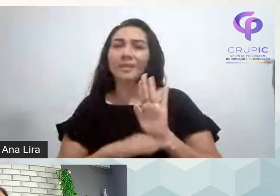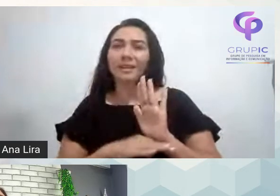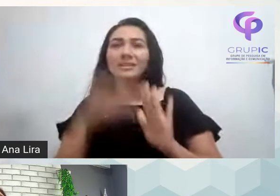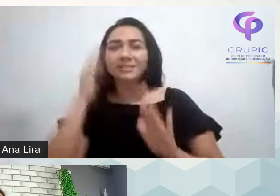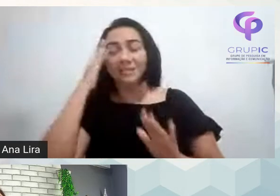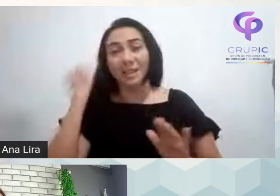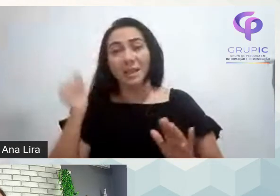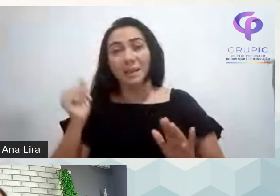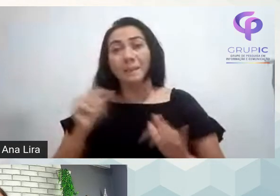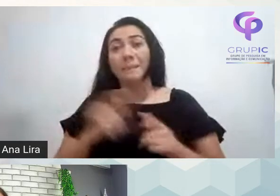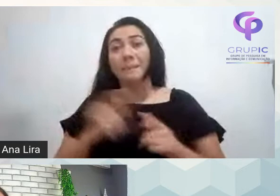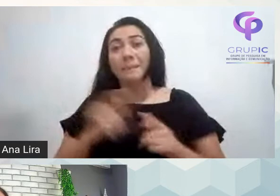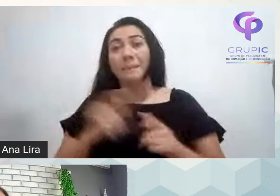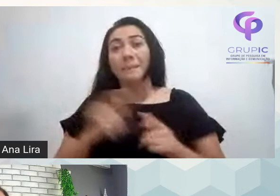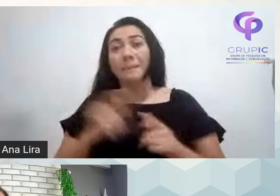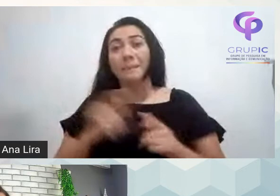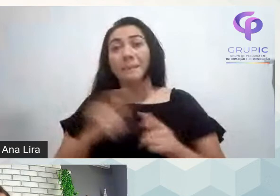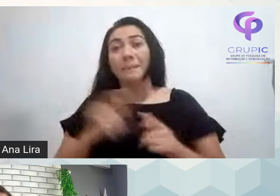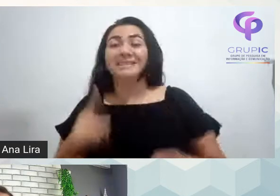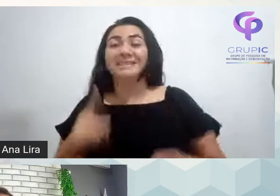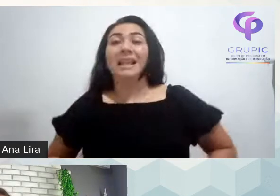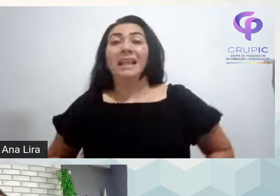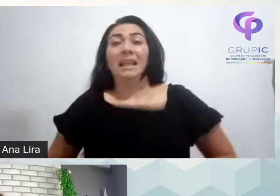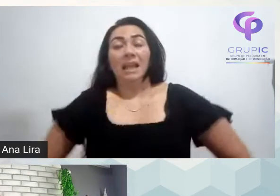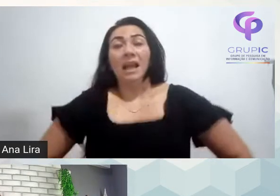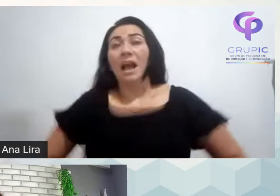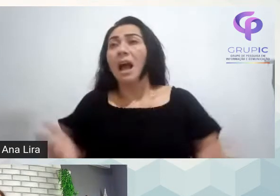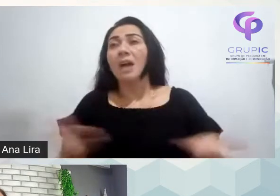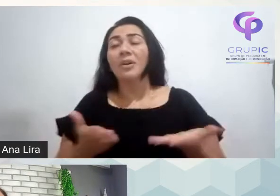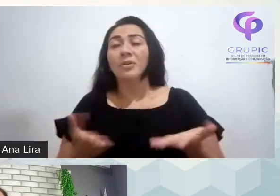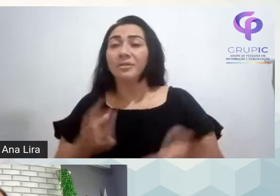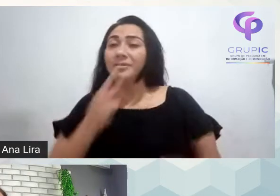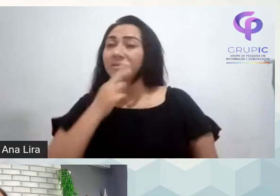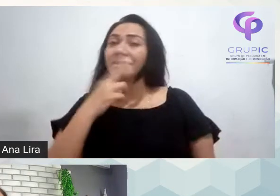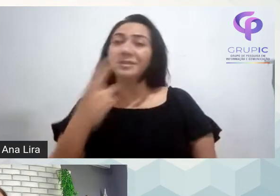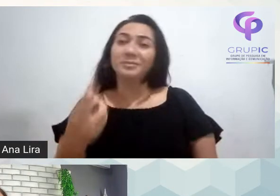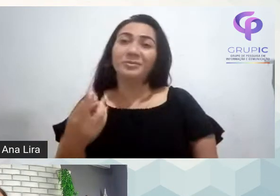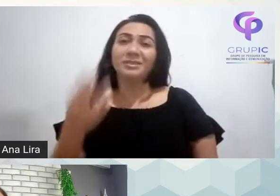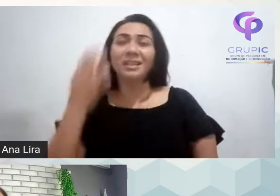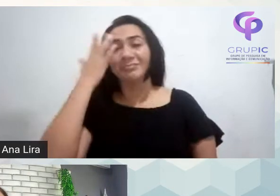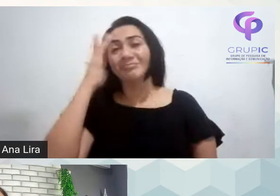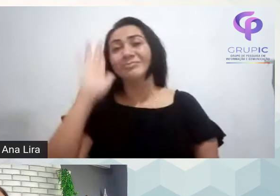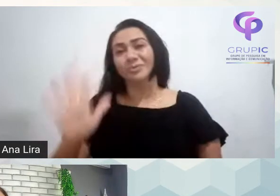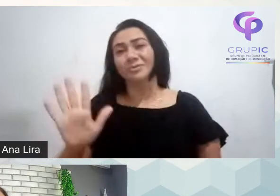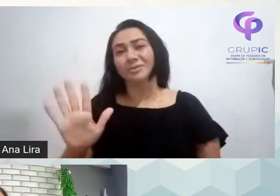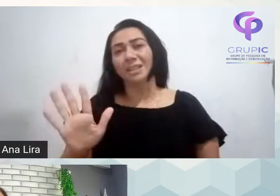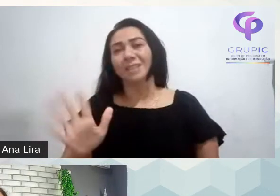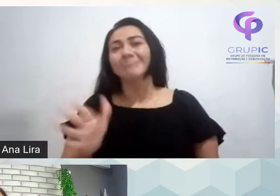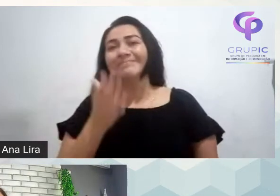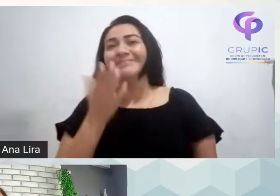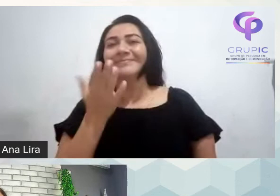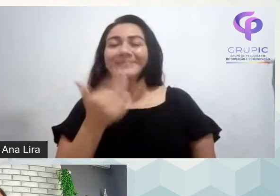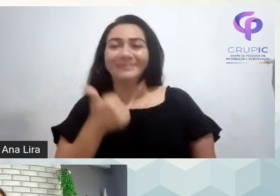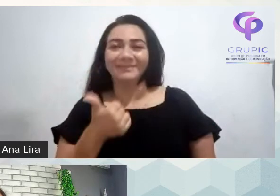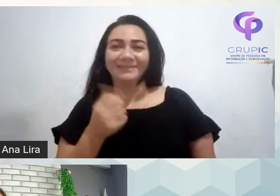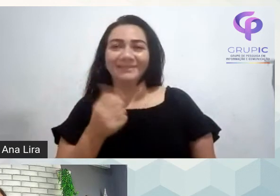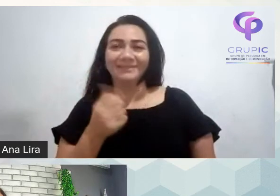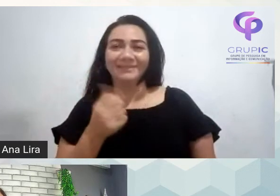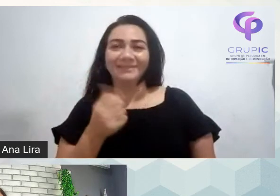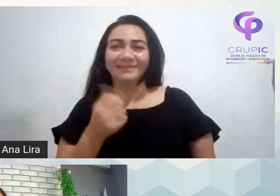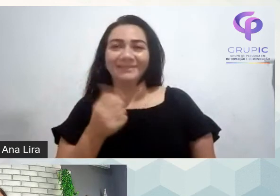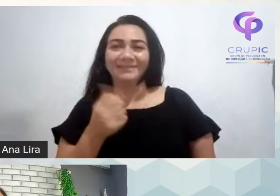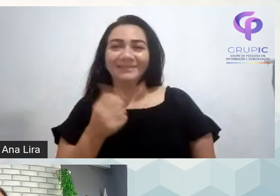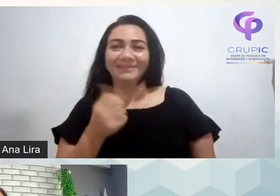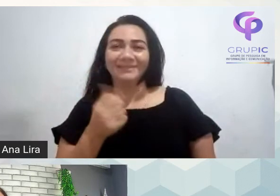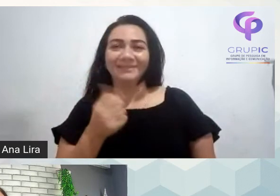ela muda, né, constantemente. Então, a última atualização dela foi em 2019. Então, talvez ali possa ter algum